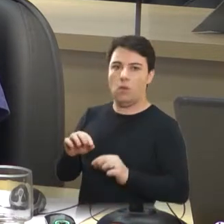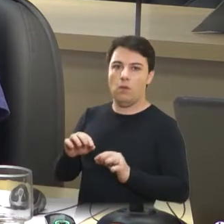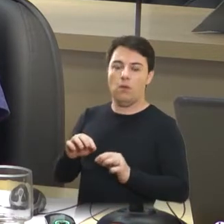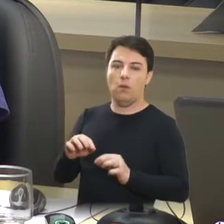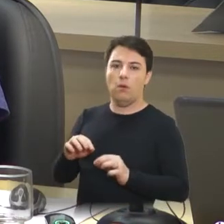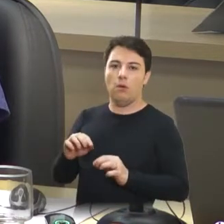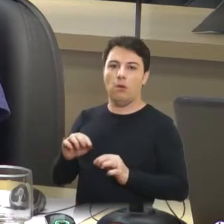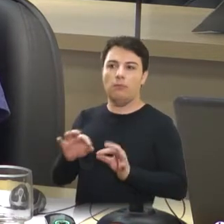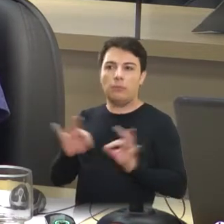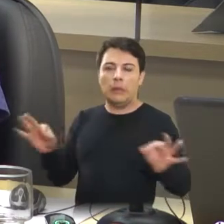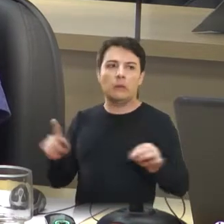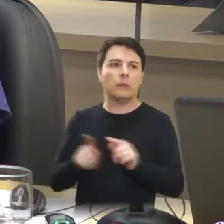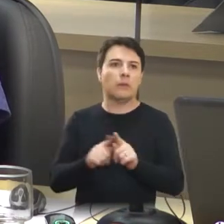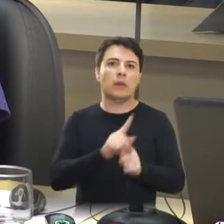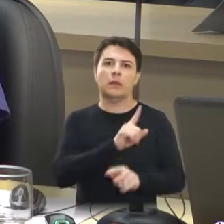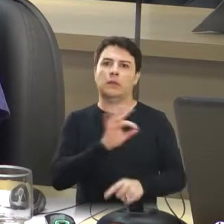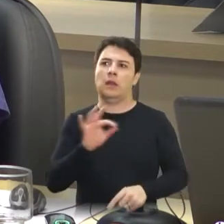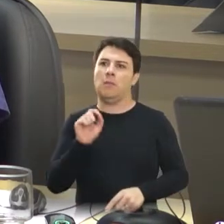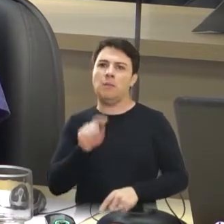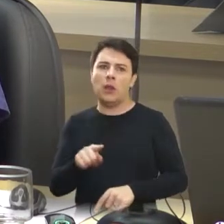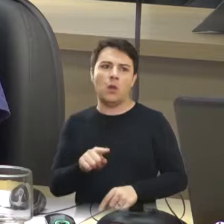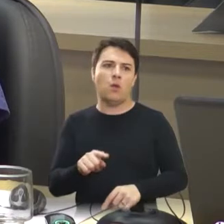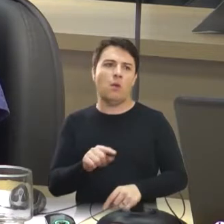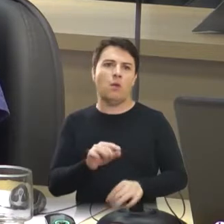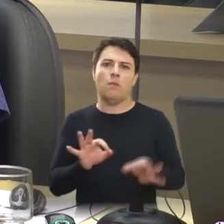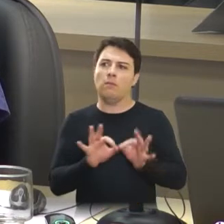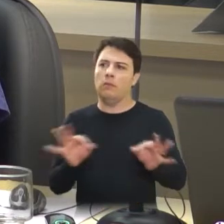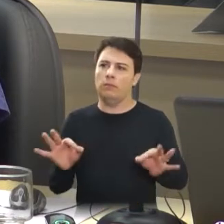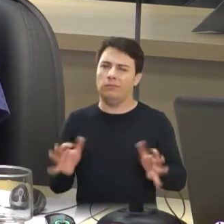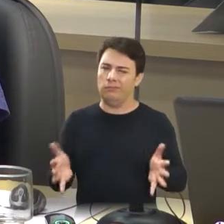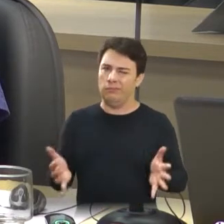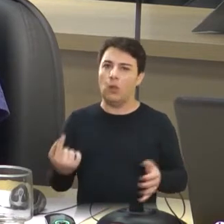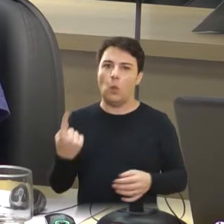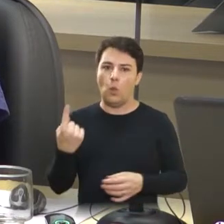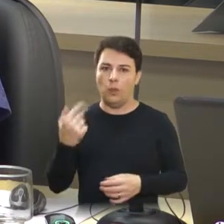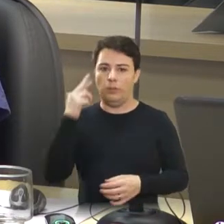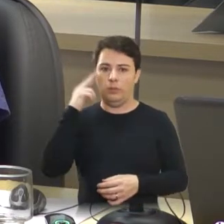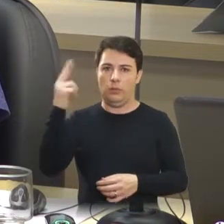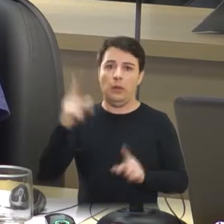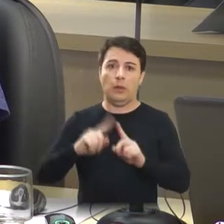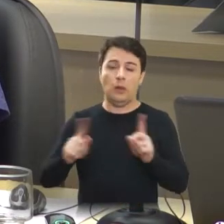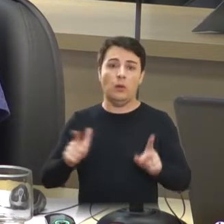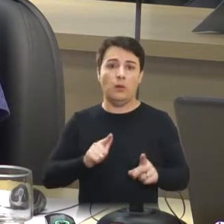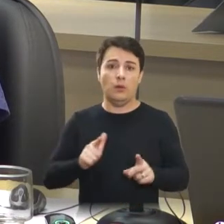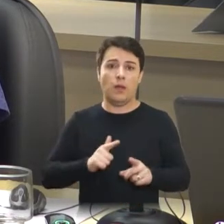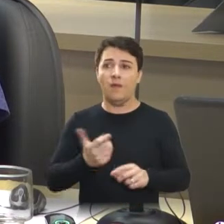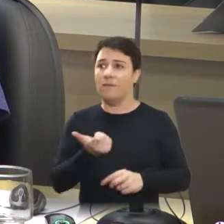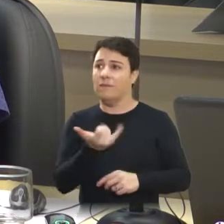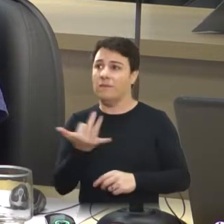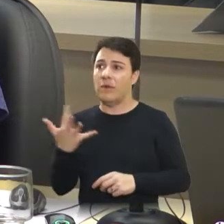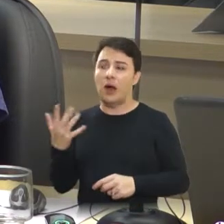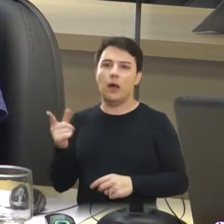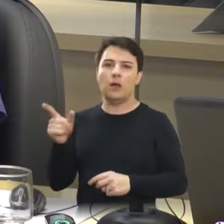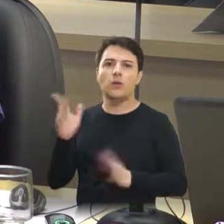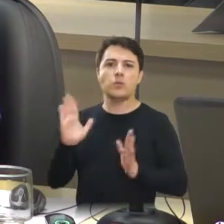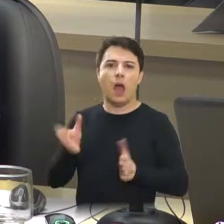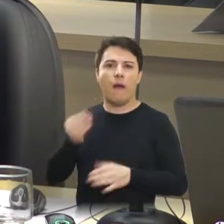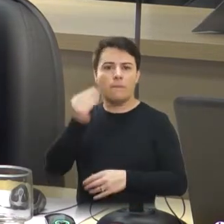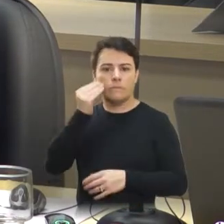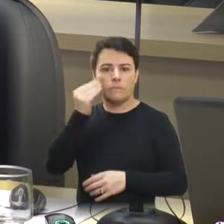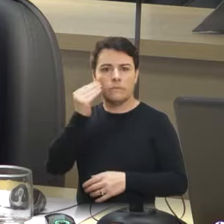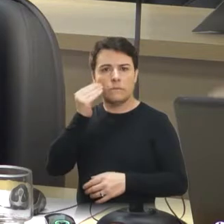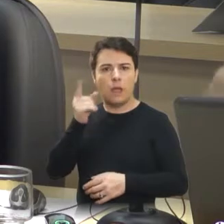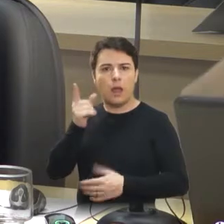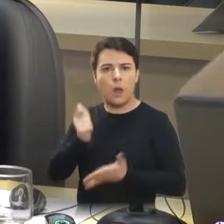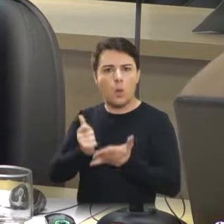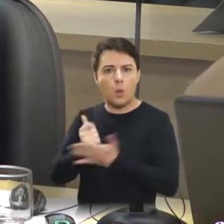proprietário. De 100 mil metros, que é de outro proprietário. E detalhe, vários empreendimentos que tentaram vir, que até